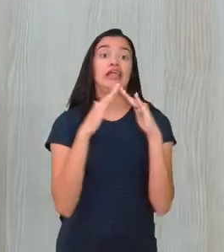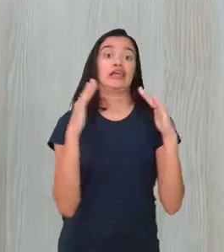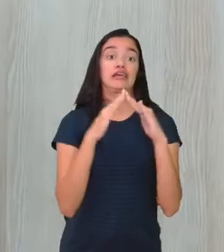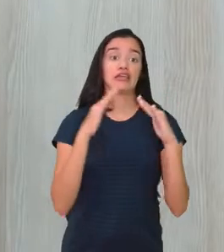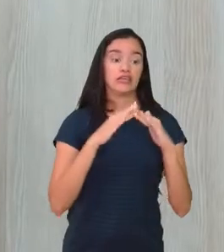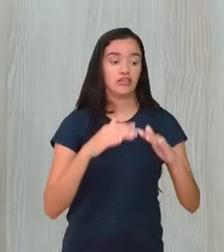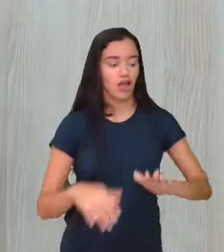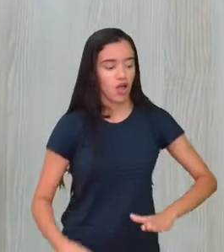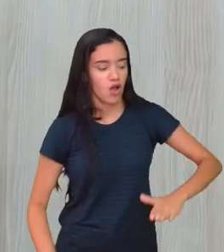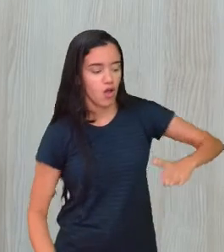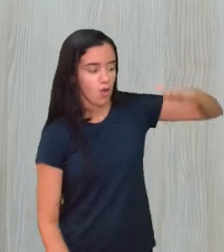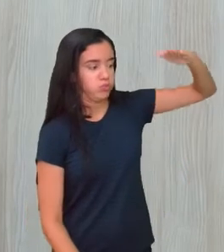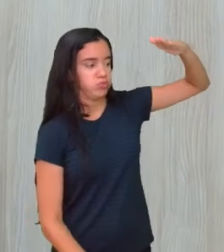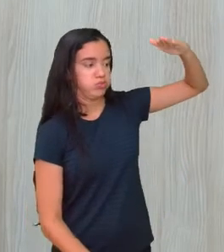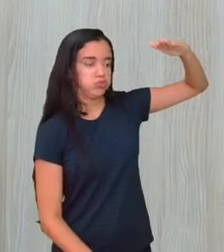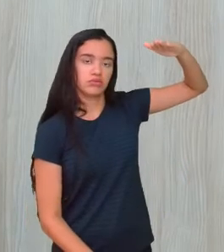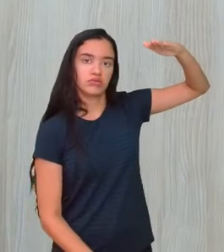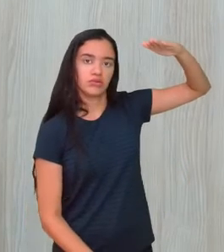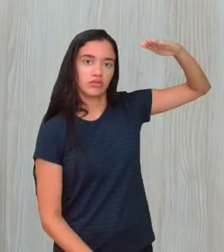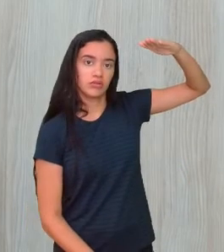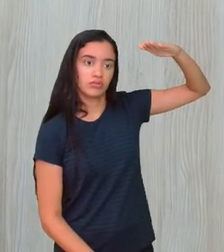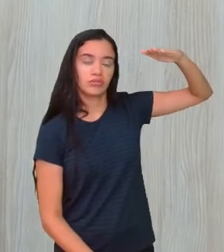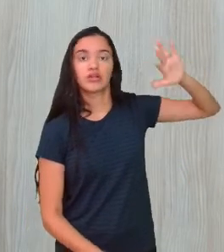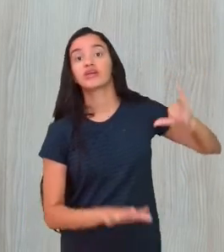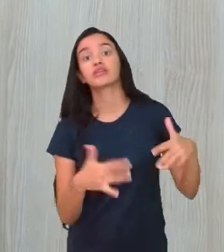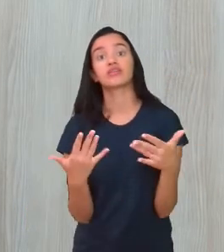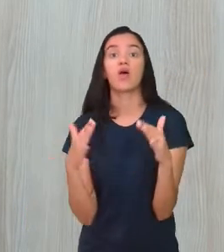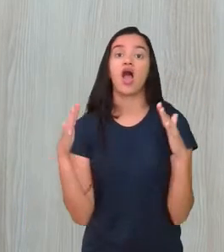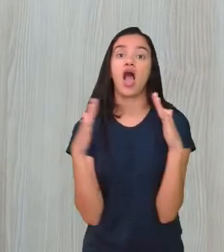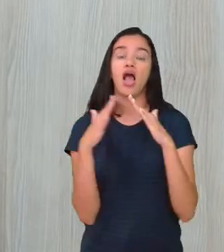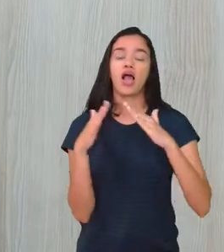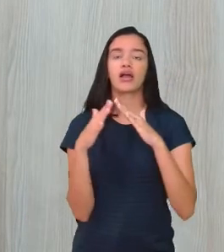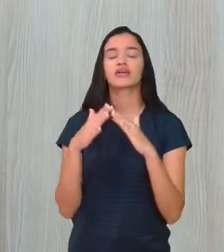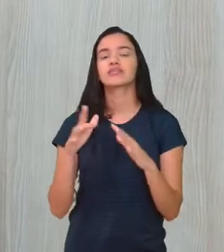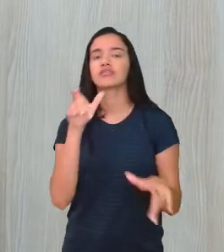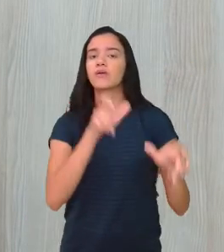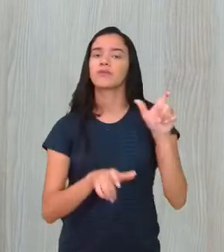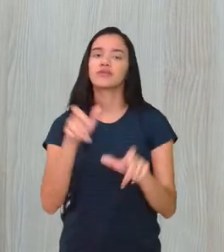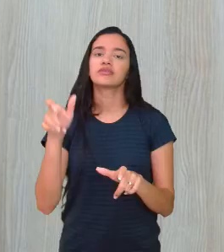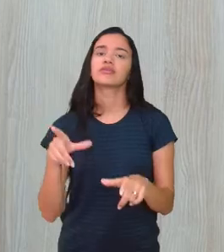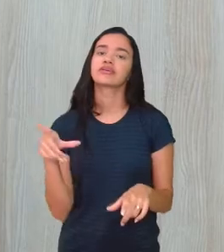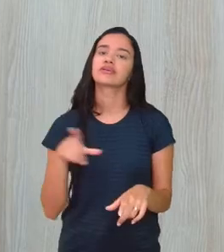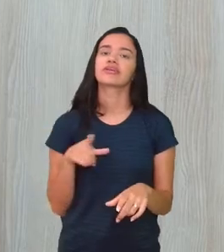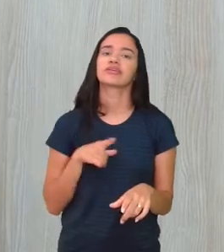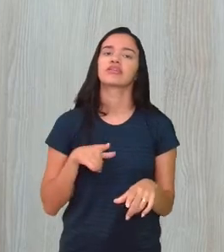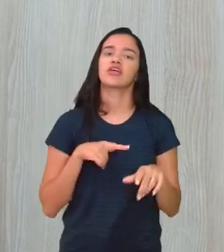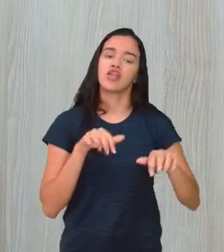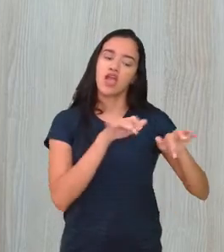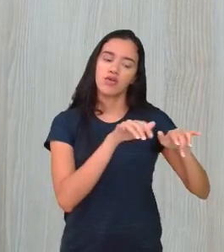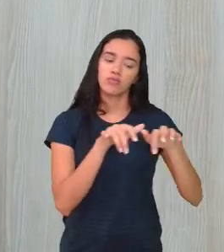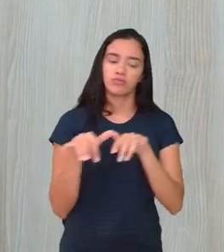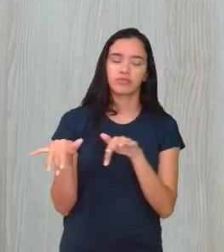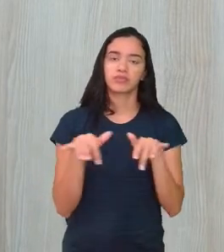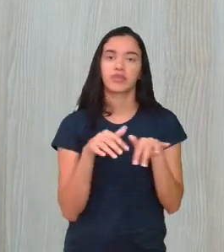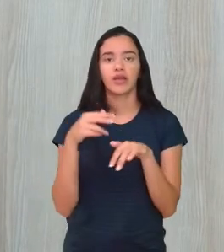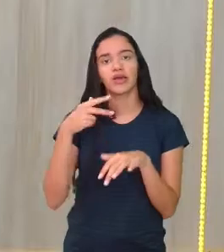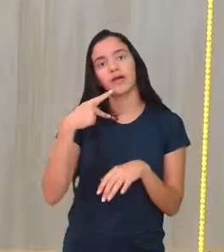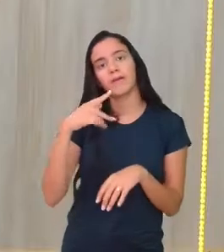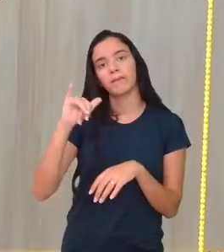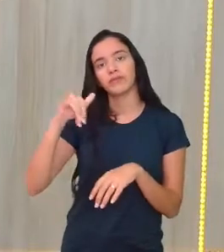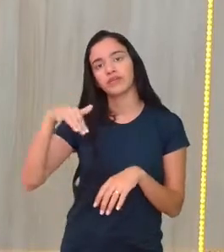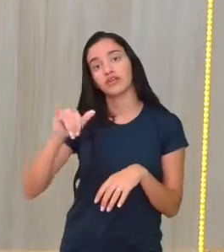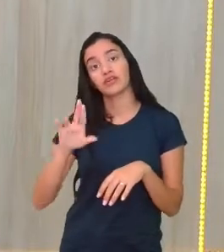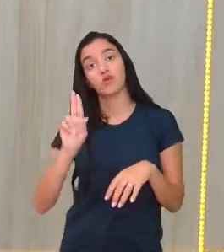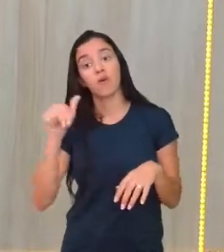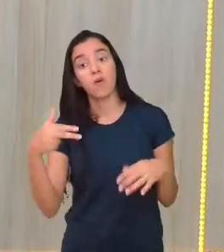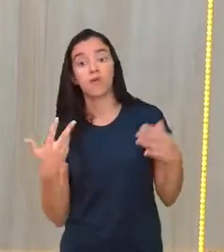sons imensos. É, né? Toda casa no passado, né? As casas de pessoas que tinham algum dinheiro, tinha um piano. Era. Ou, né, depois um